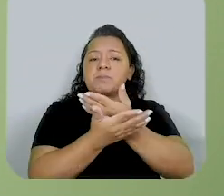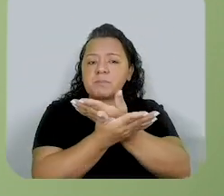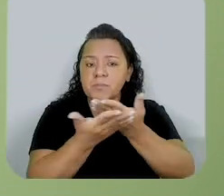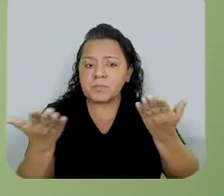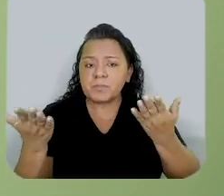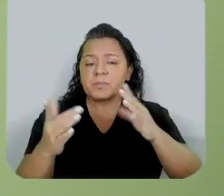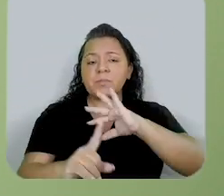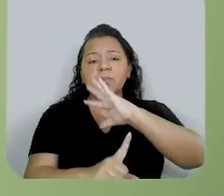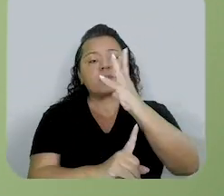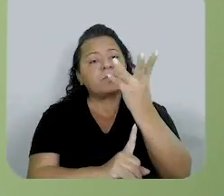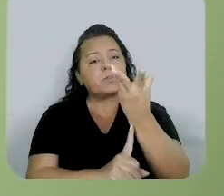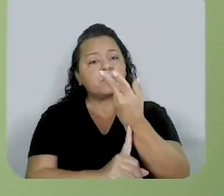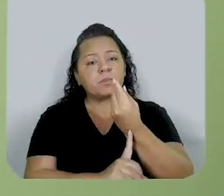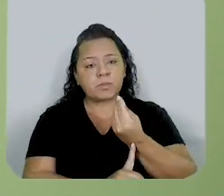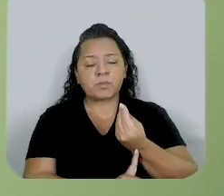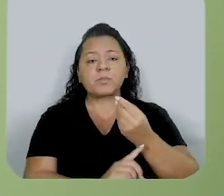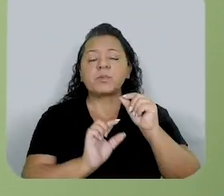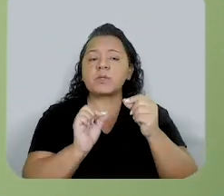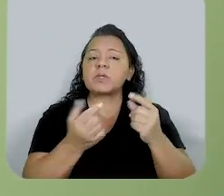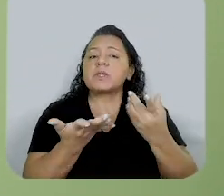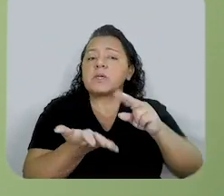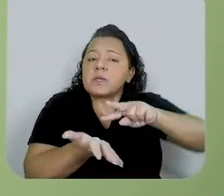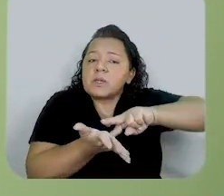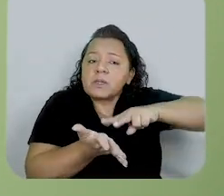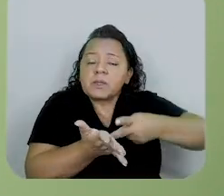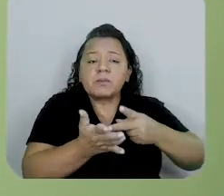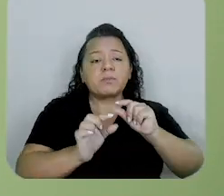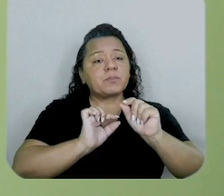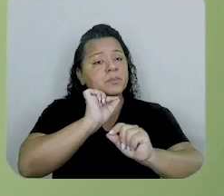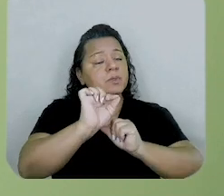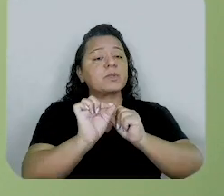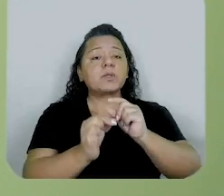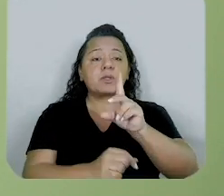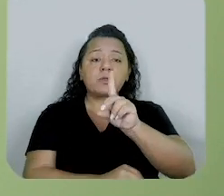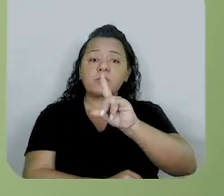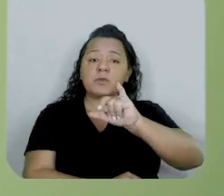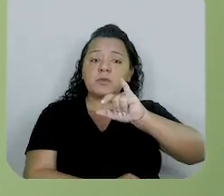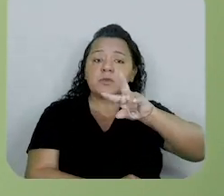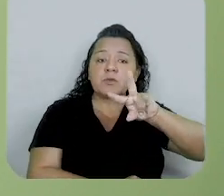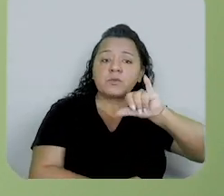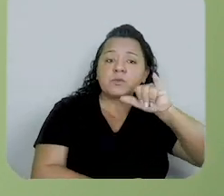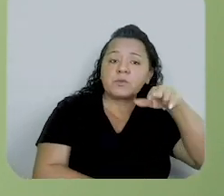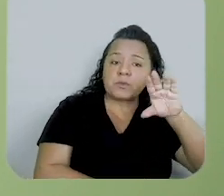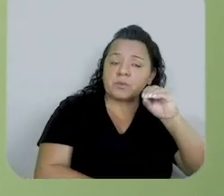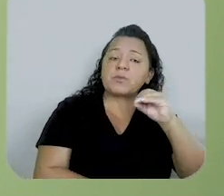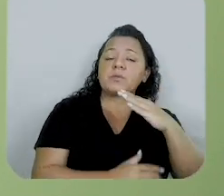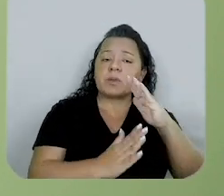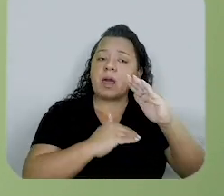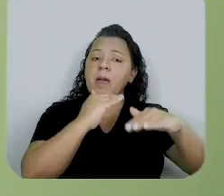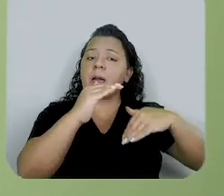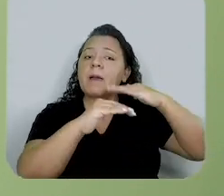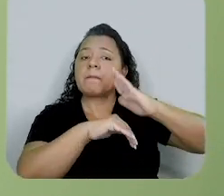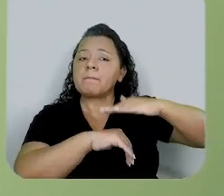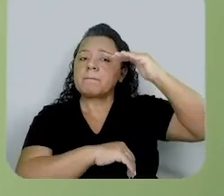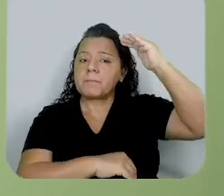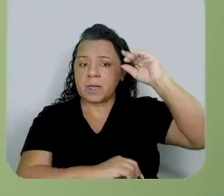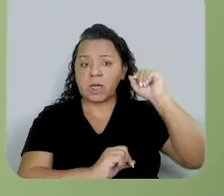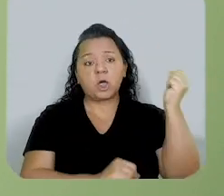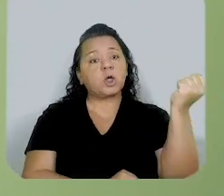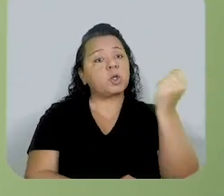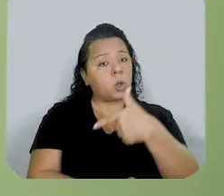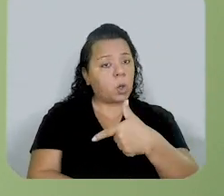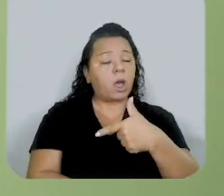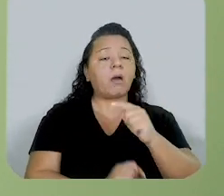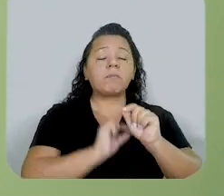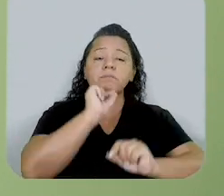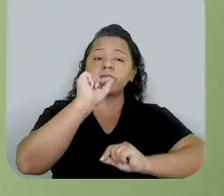direta de grande importância e significado com a água. E o divino ele tem um pouco a mais do que isso. Essa